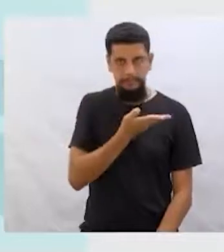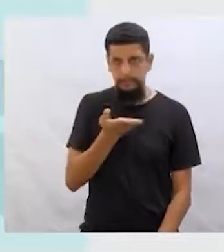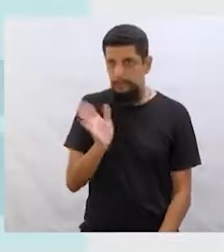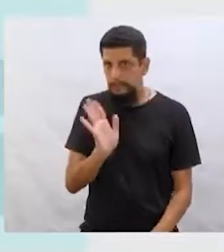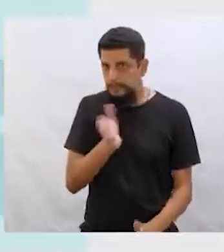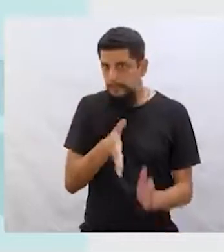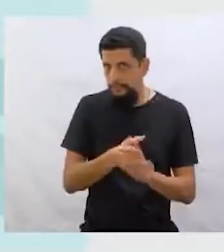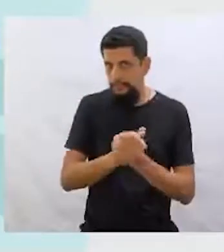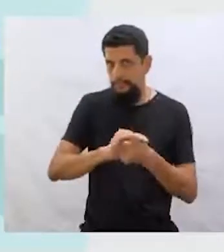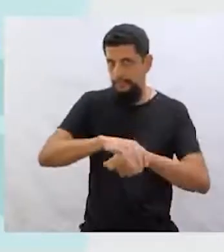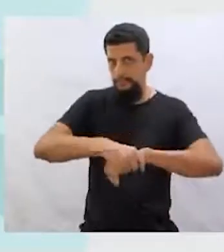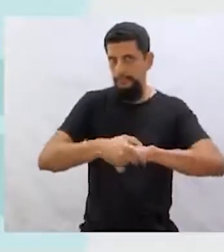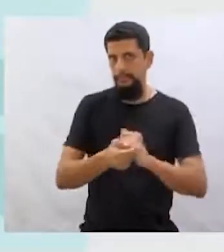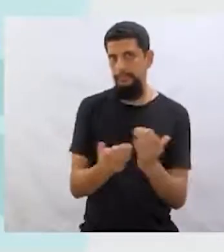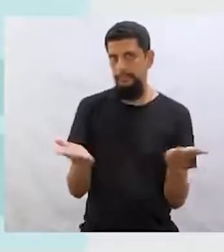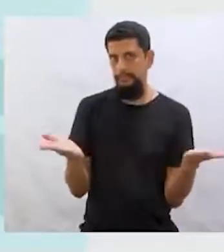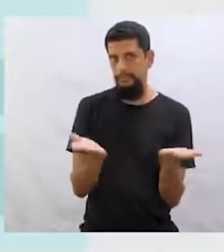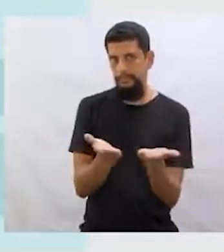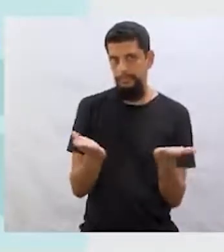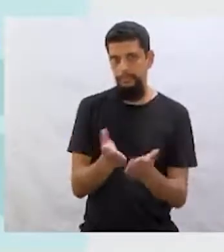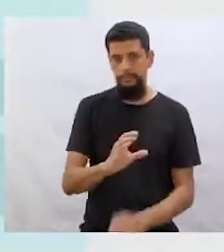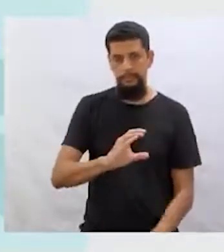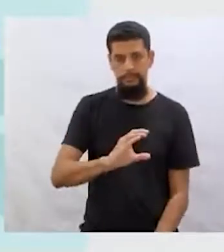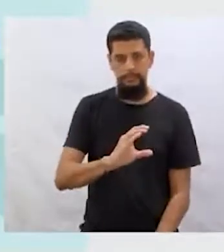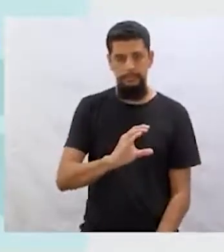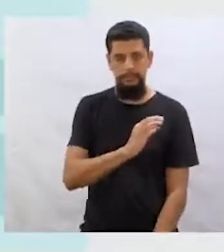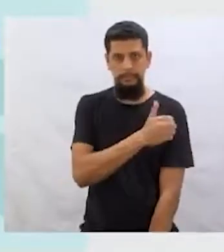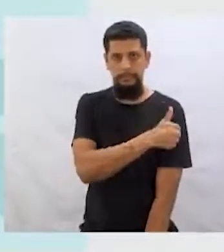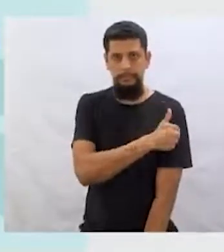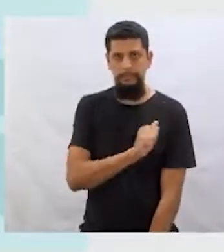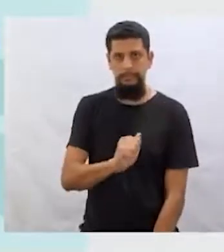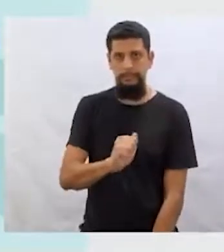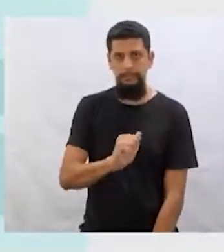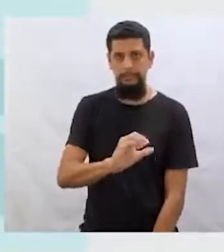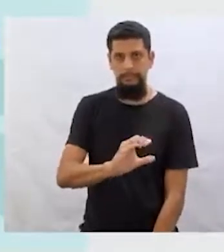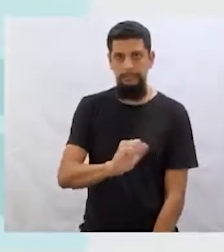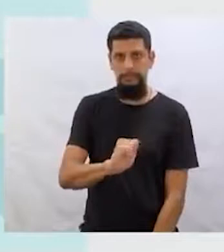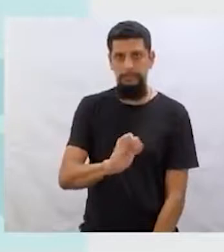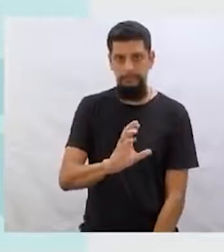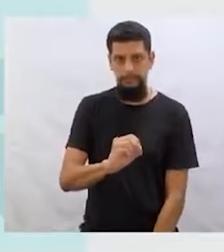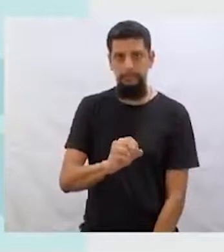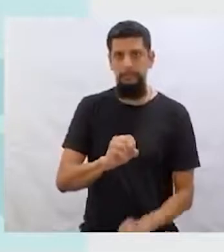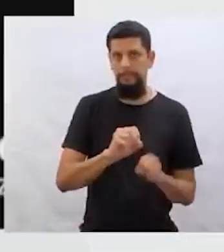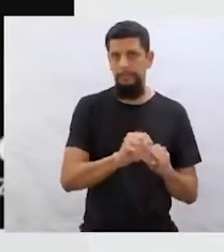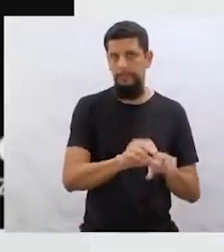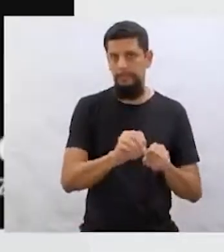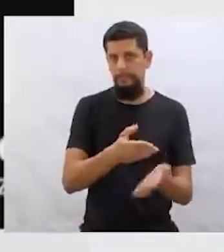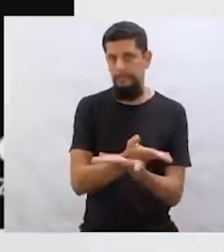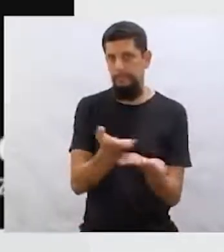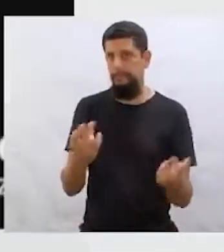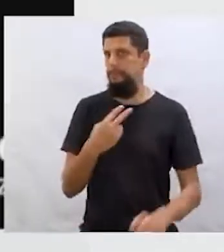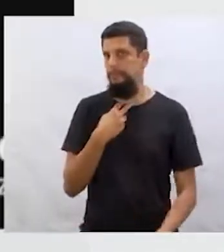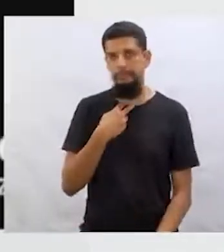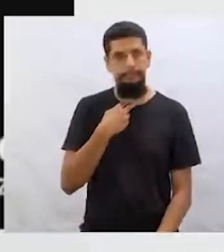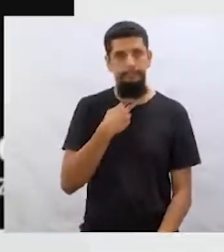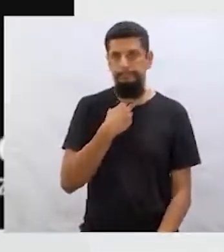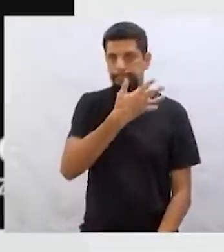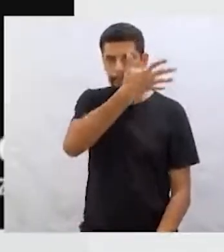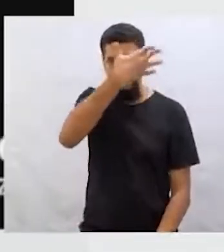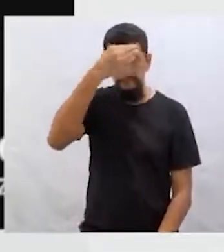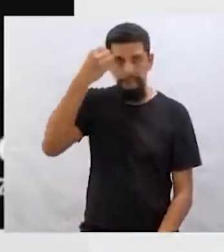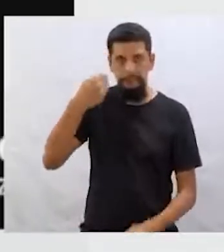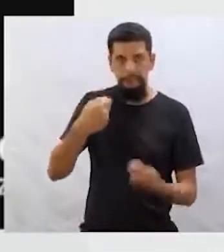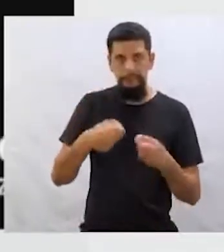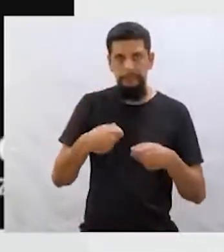as mãos hoje? O Caio vai novamente nos ensinar, né, professora? Isso mesmo. Então, olha só. Não podemos